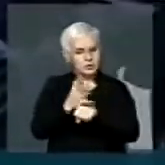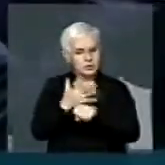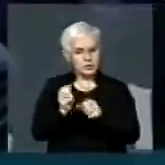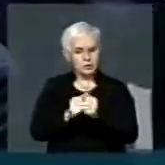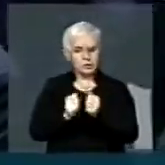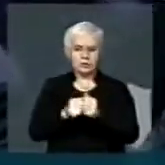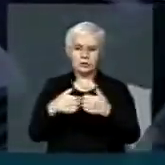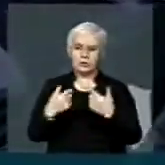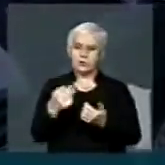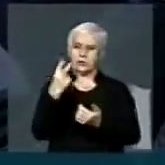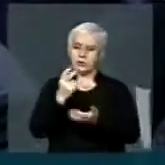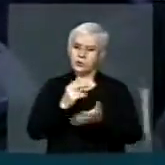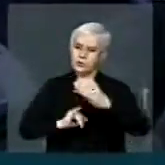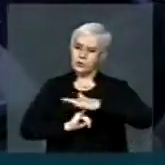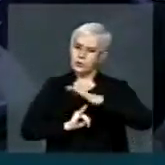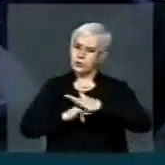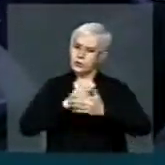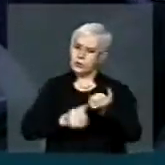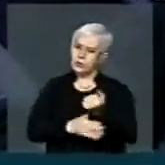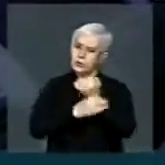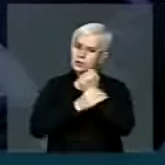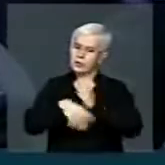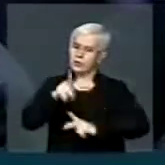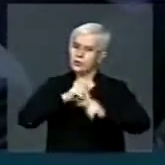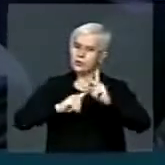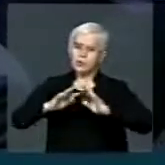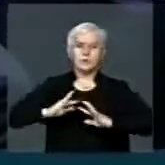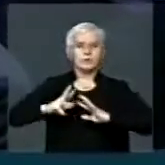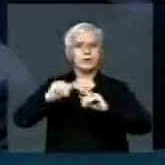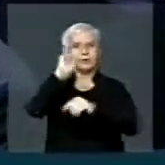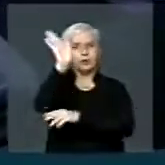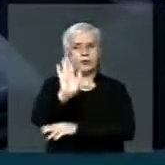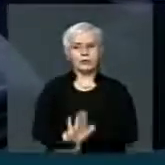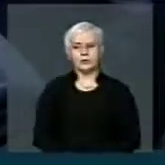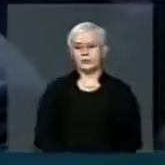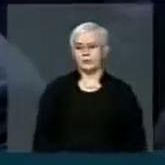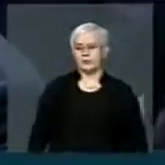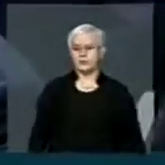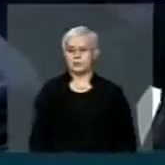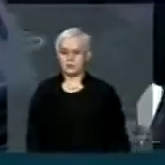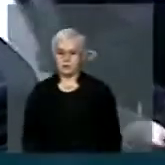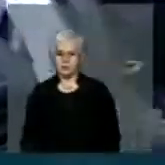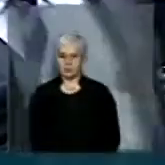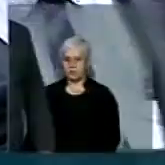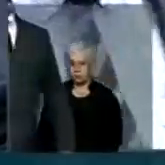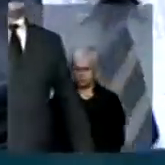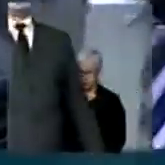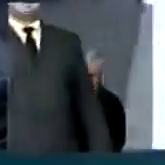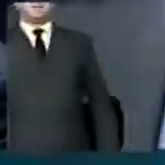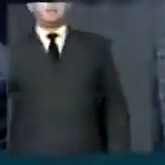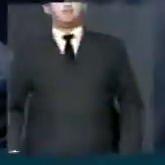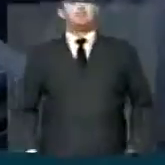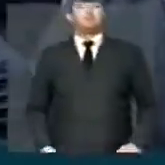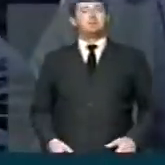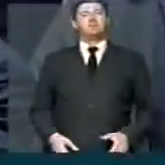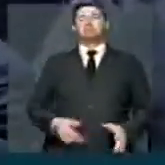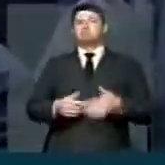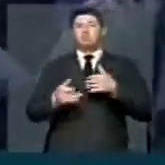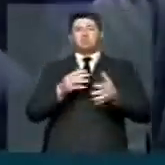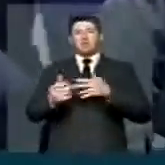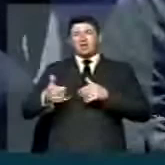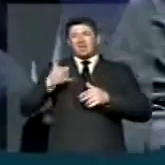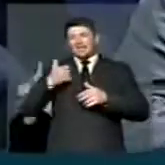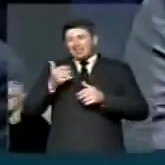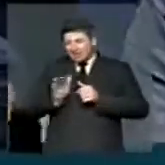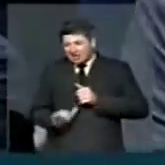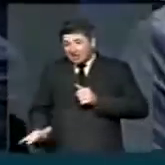são duas instituições que trazem segurança à população brasileira desde a mais tenra idade. Qualquer criança se